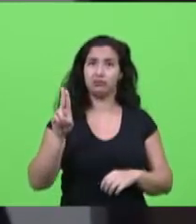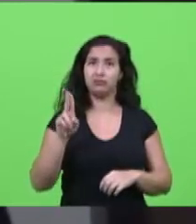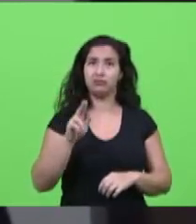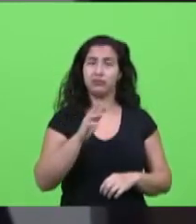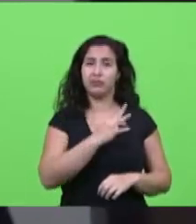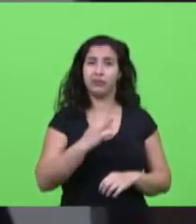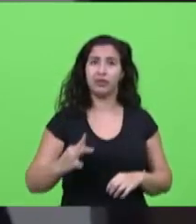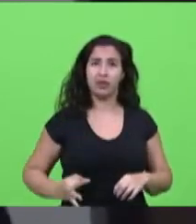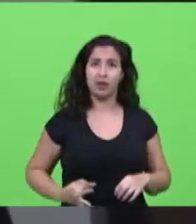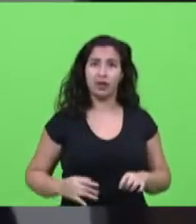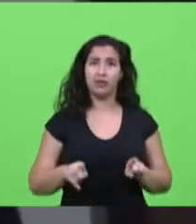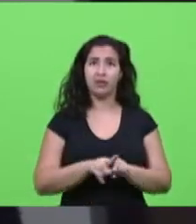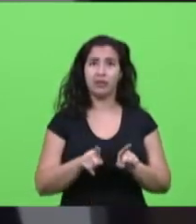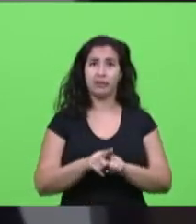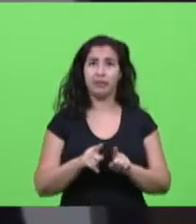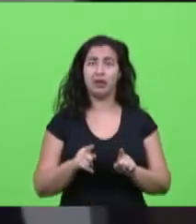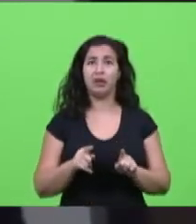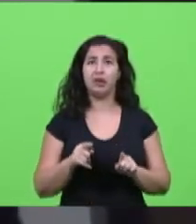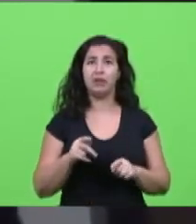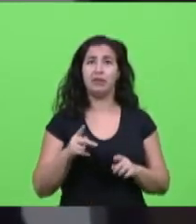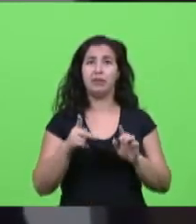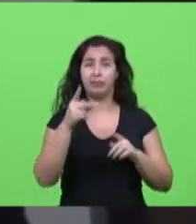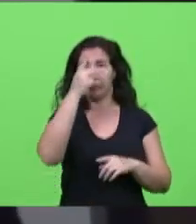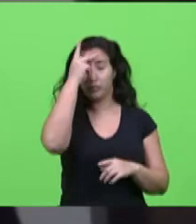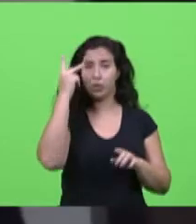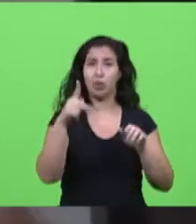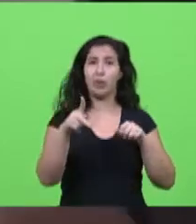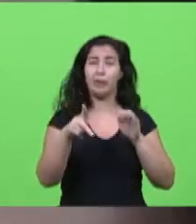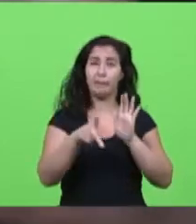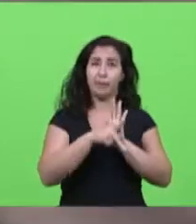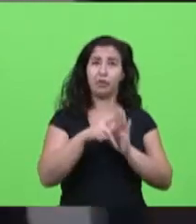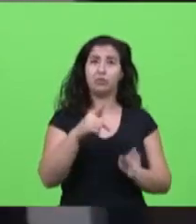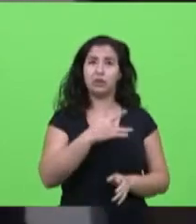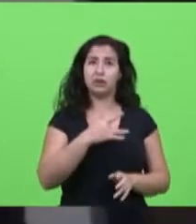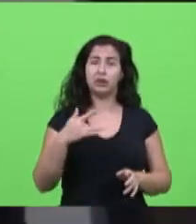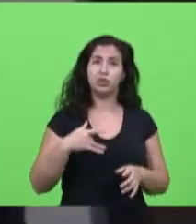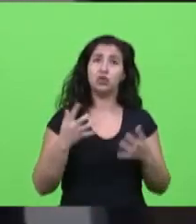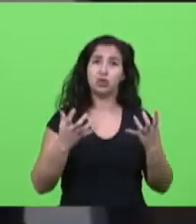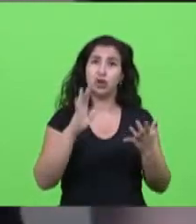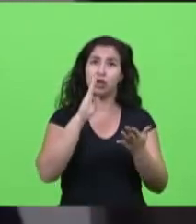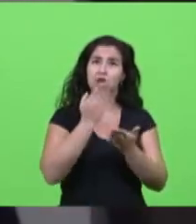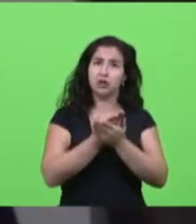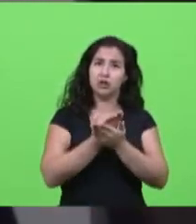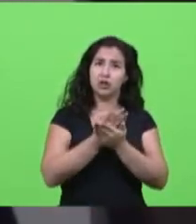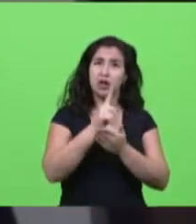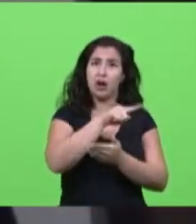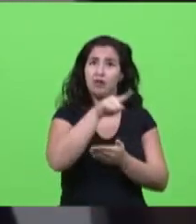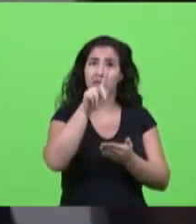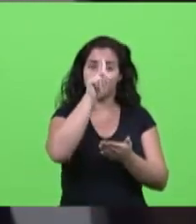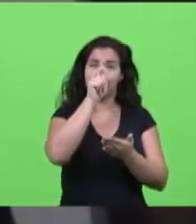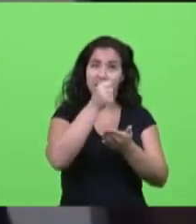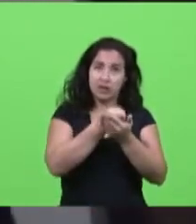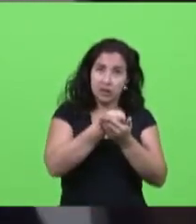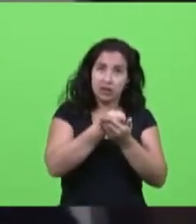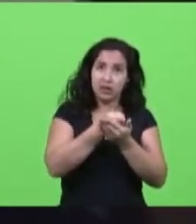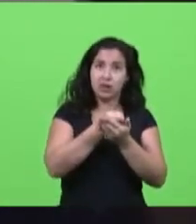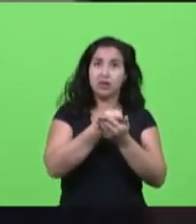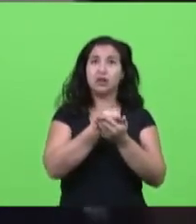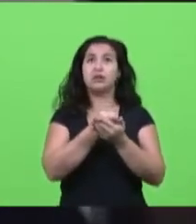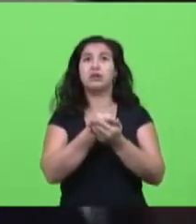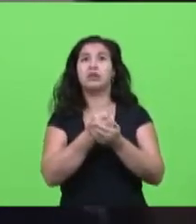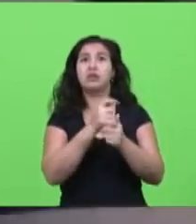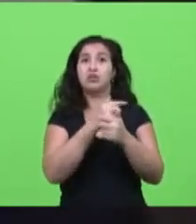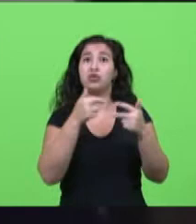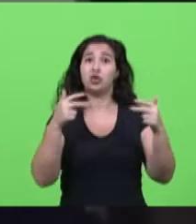da Secretaria da Saúde. Então, eu quero crer que as decisões que estão sendo tomadas em relação à limitação